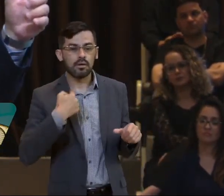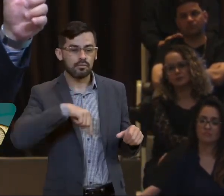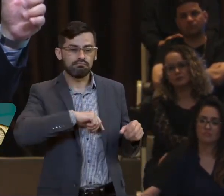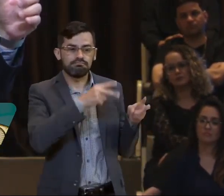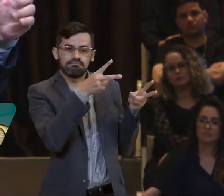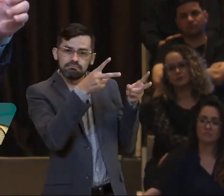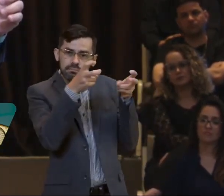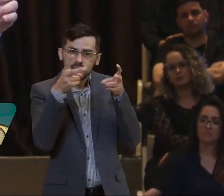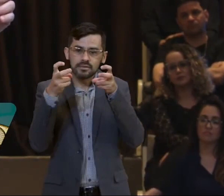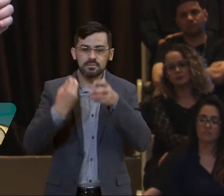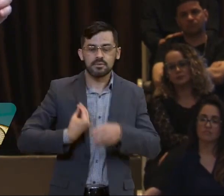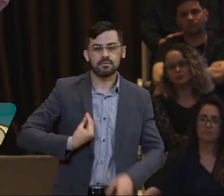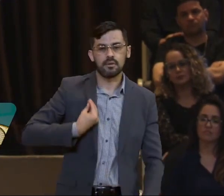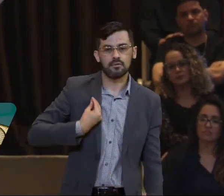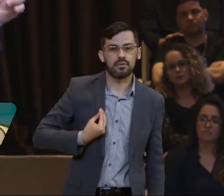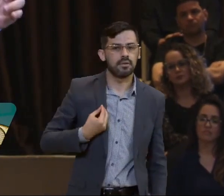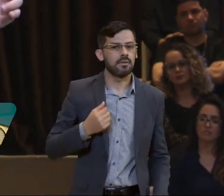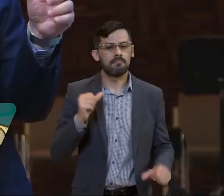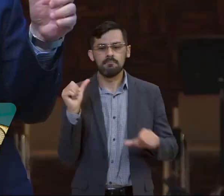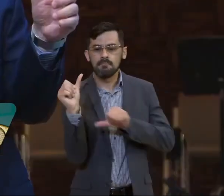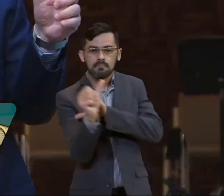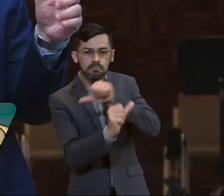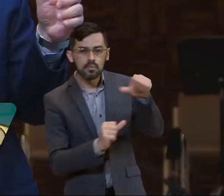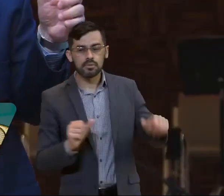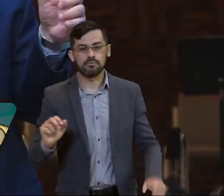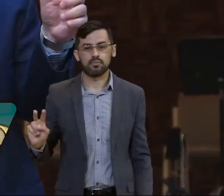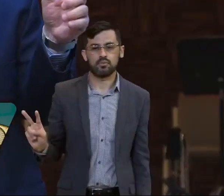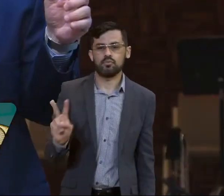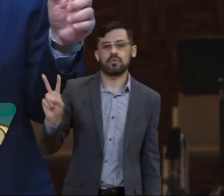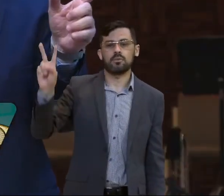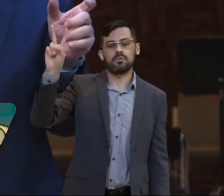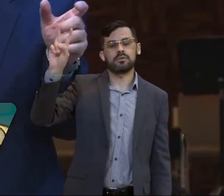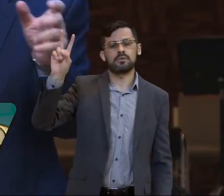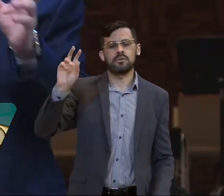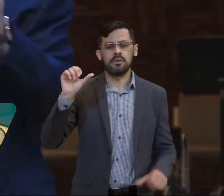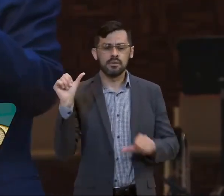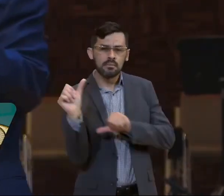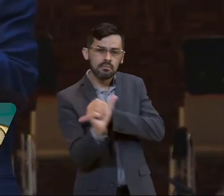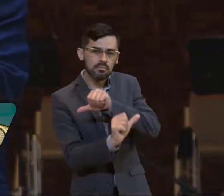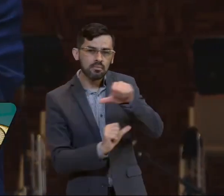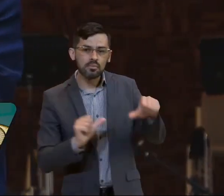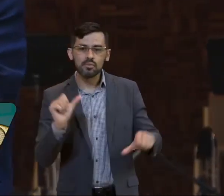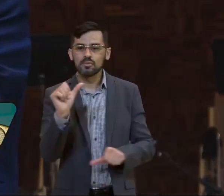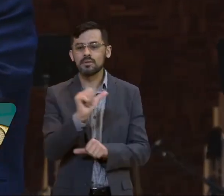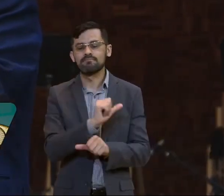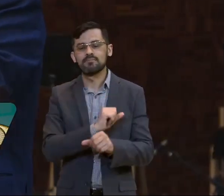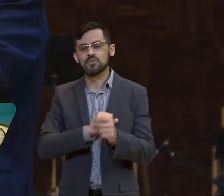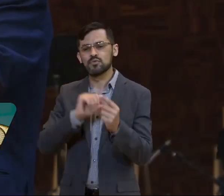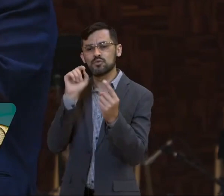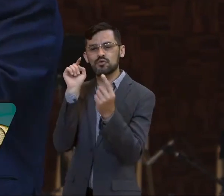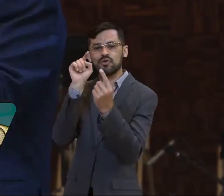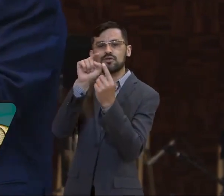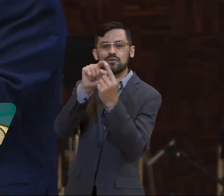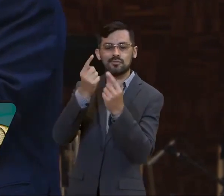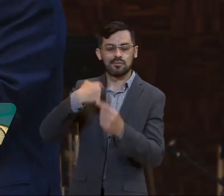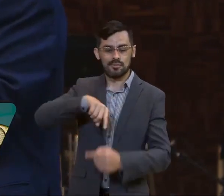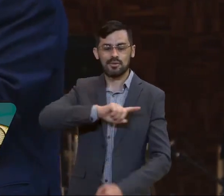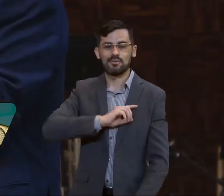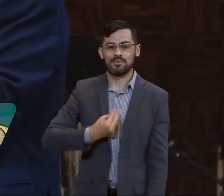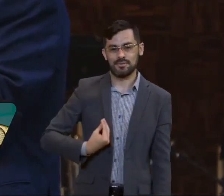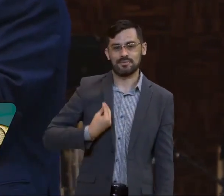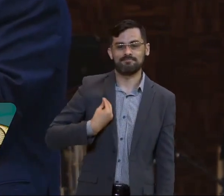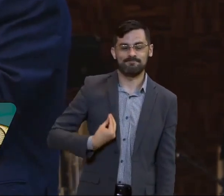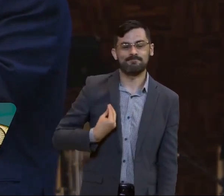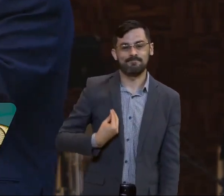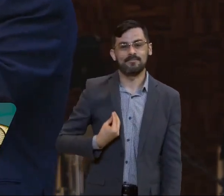da vida, ela muda os nossos valores, ela muda o sentido da nossa